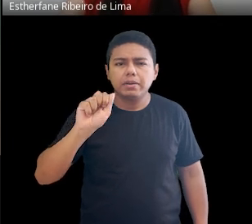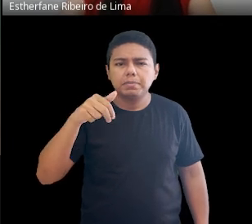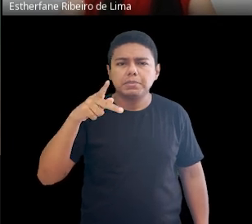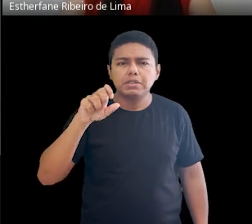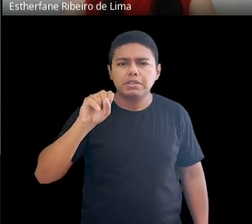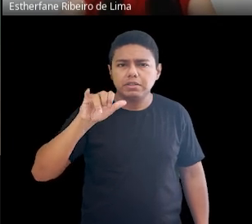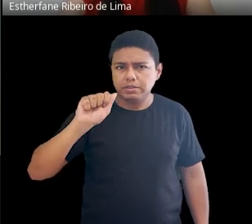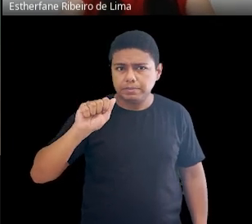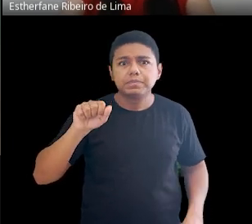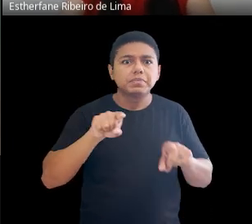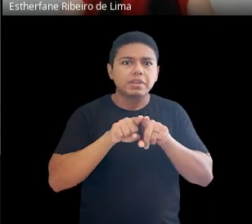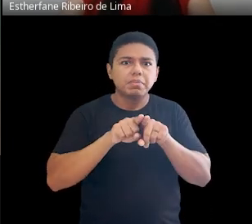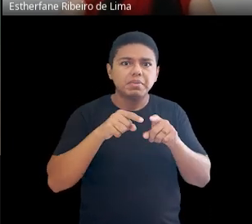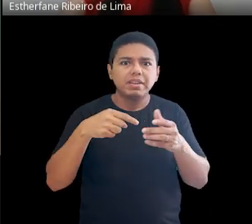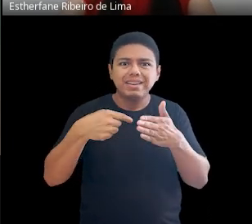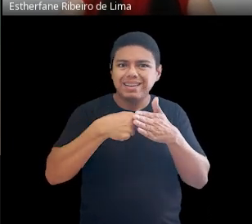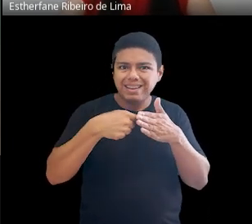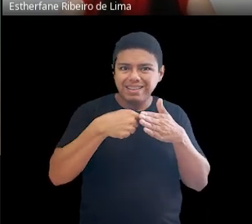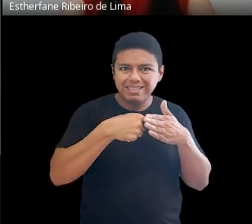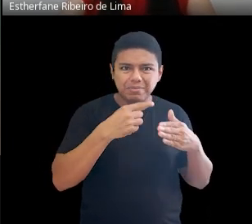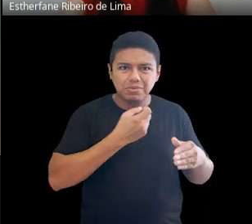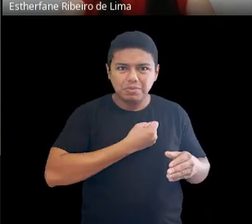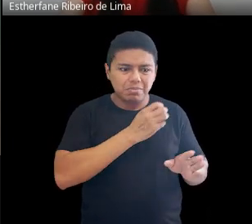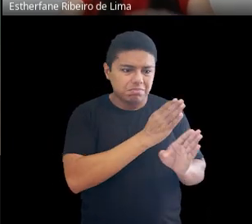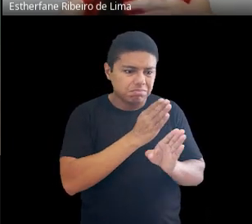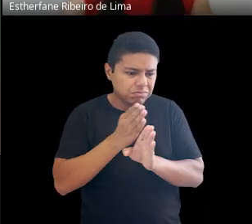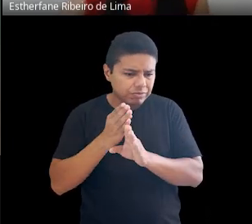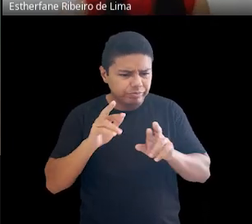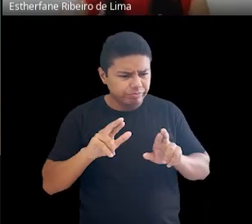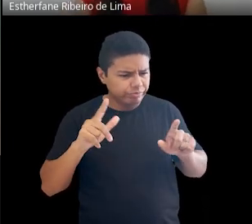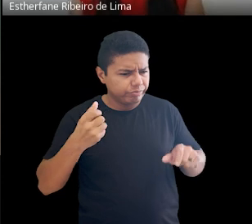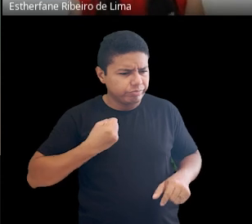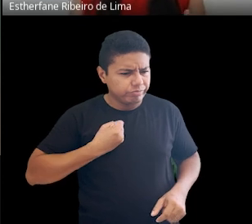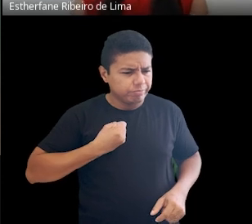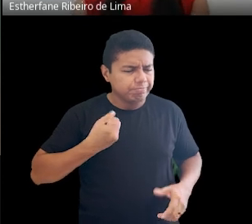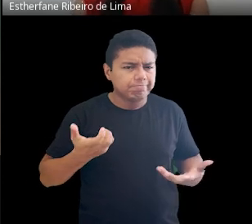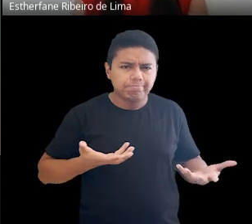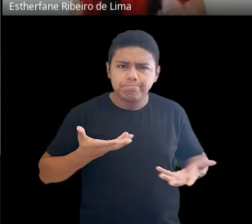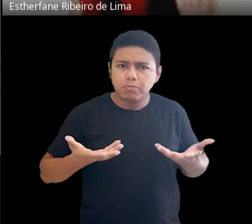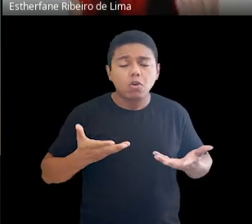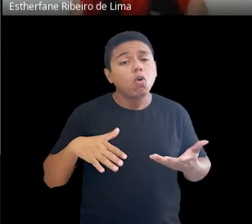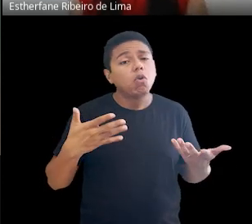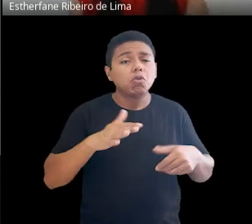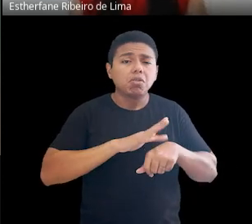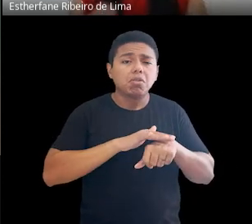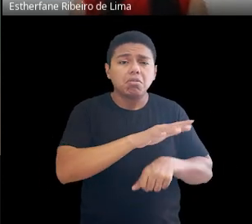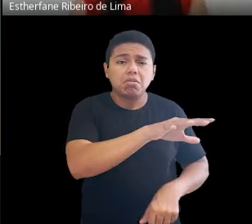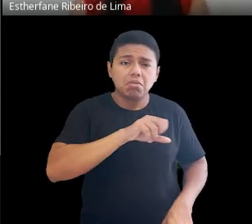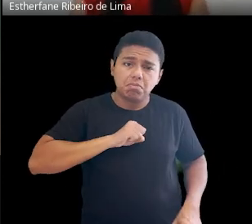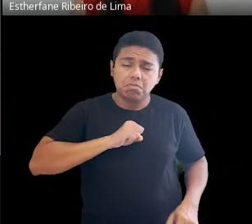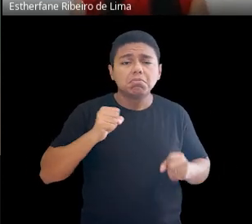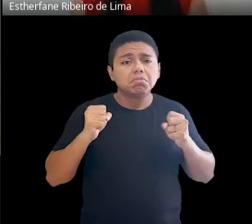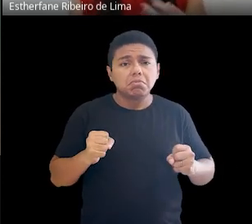desregularização dos exames, ou algum parâmetro que possa apresentar uma infecção, principalmente se